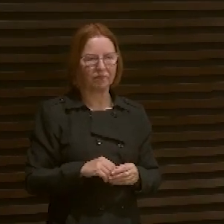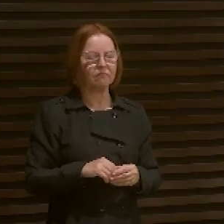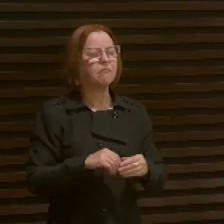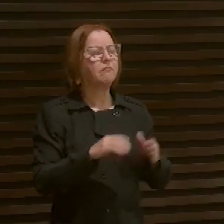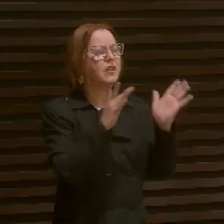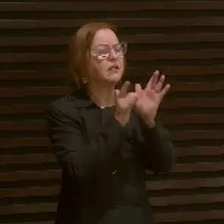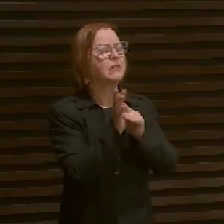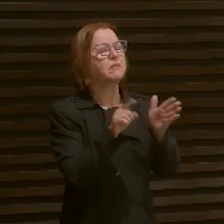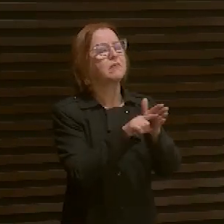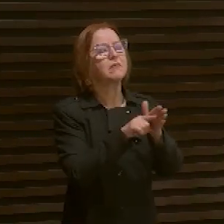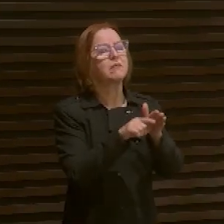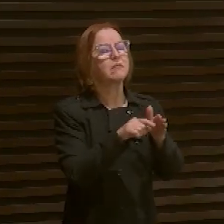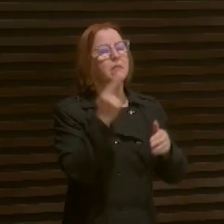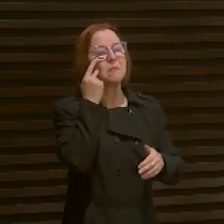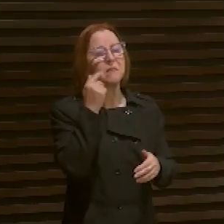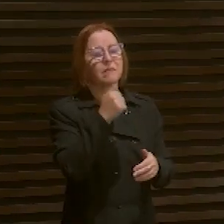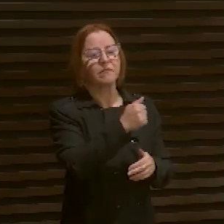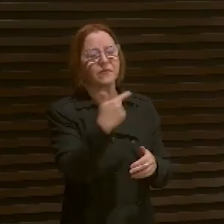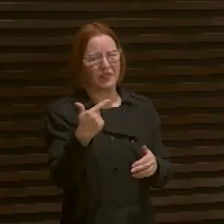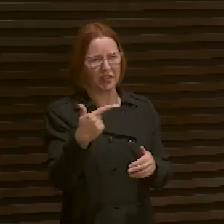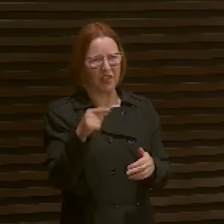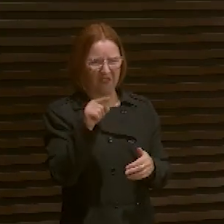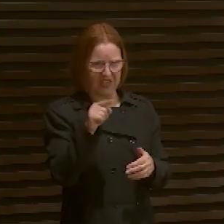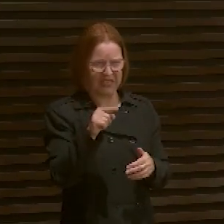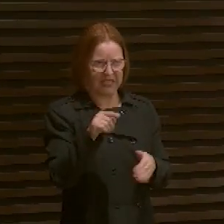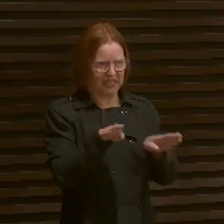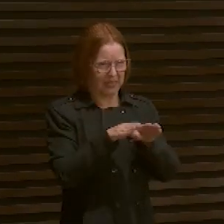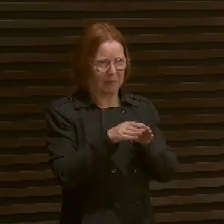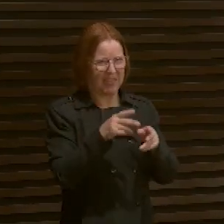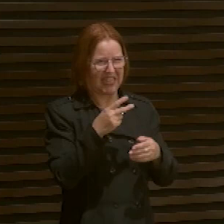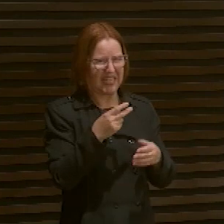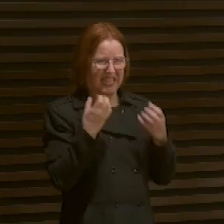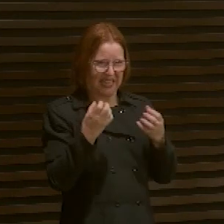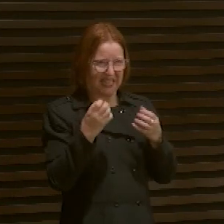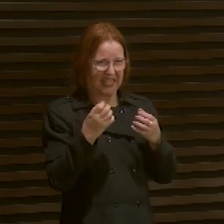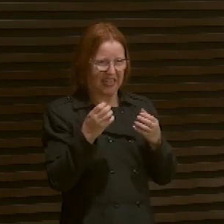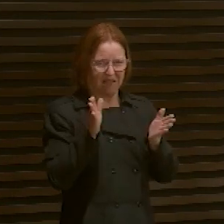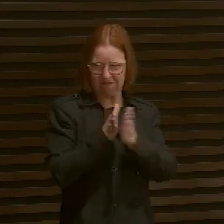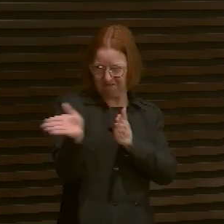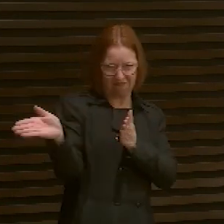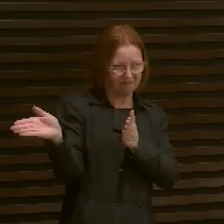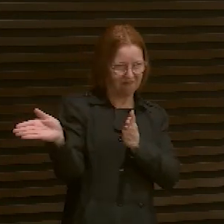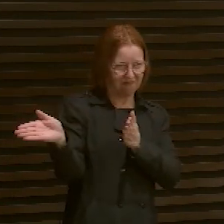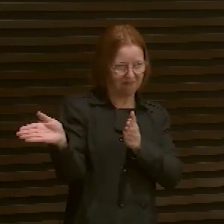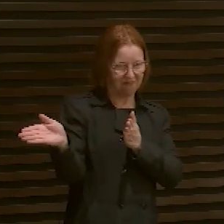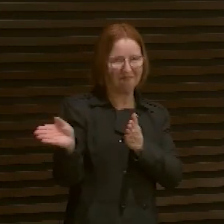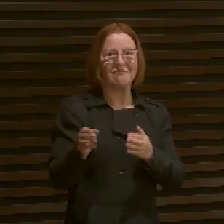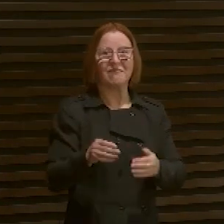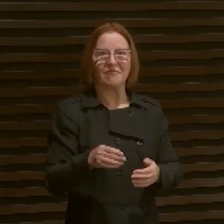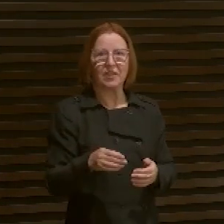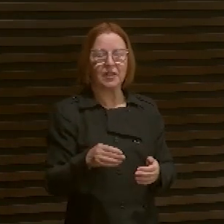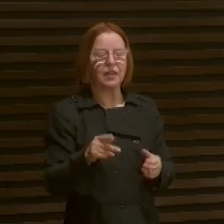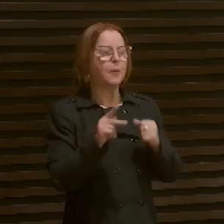Perguntou Jesus aos 12. Porventura quereis também vós outros retirar-vos? 68. Respondeu-lhe